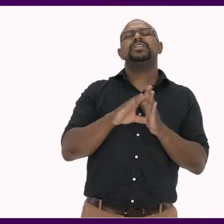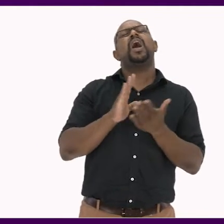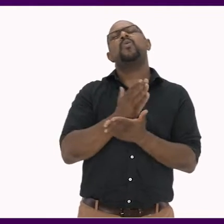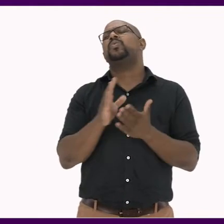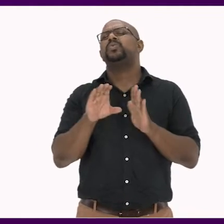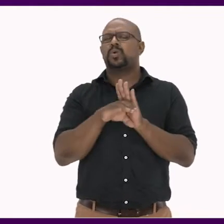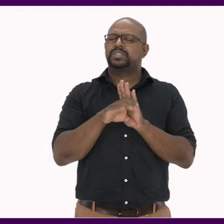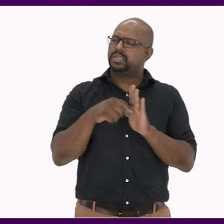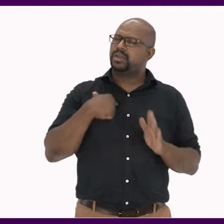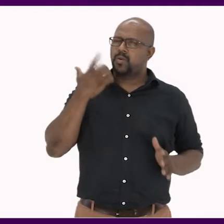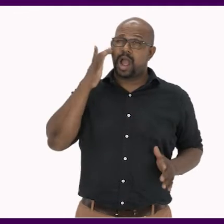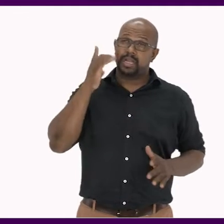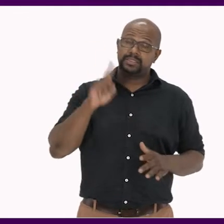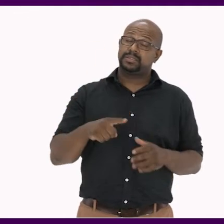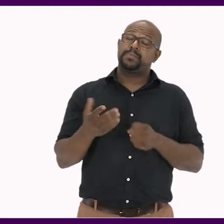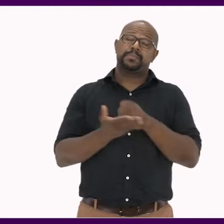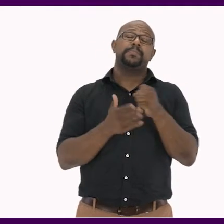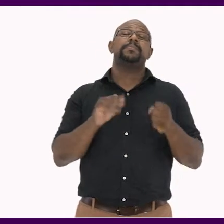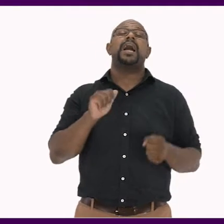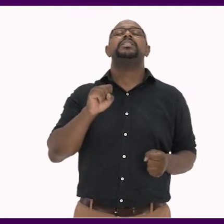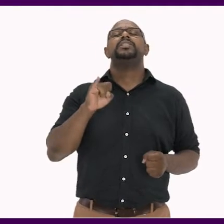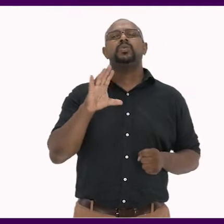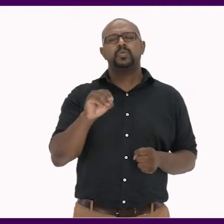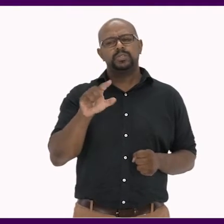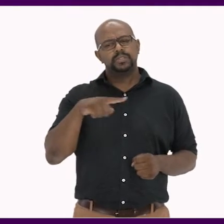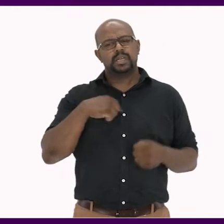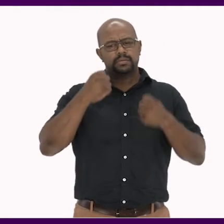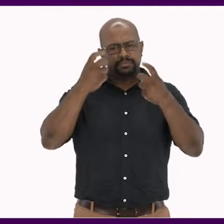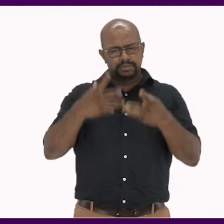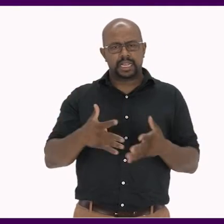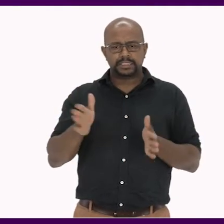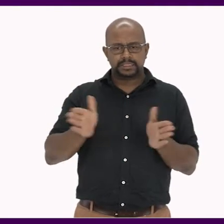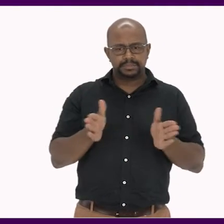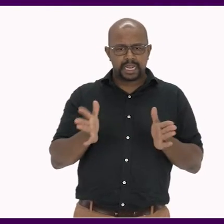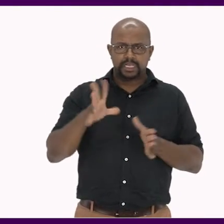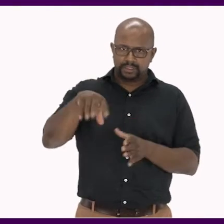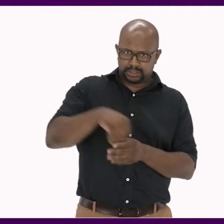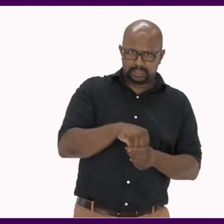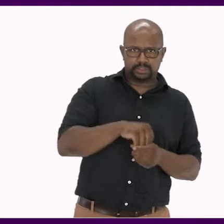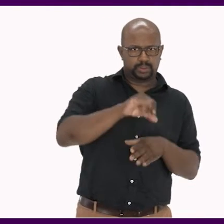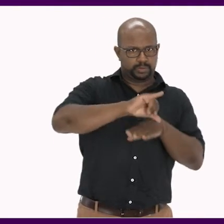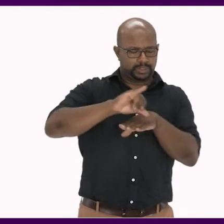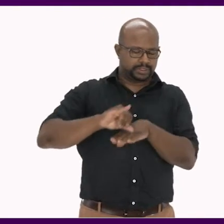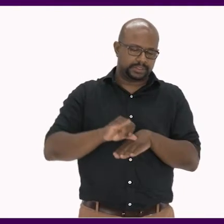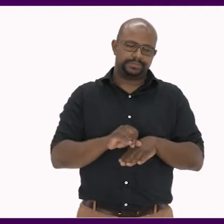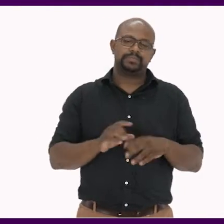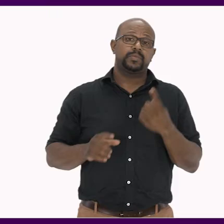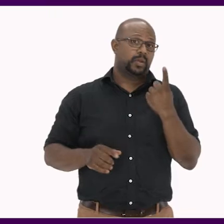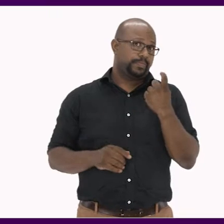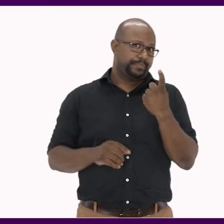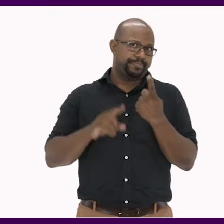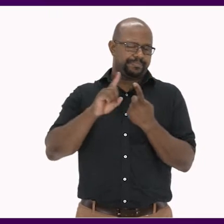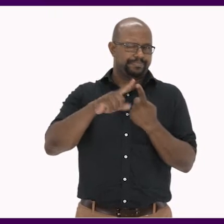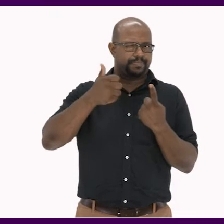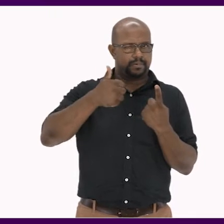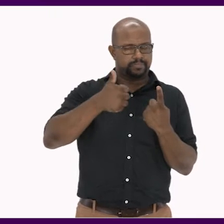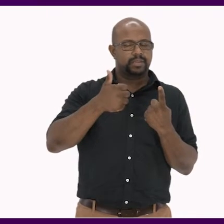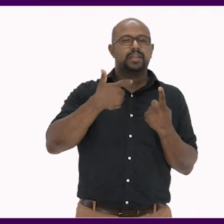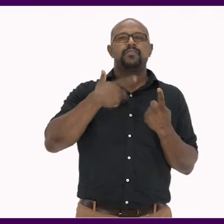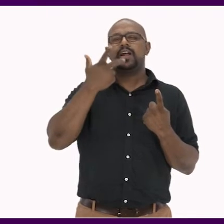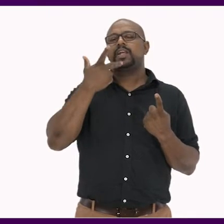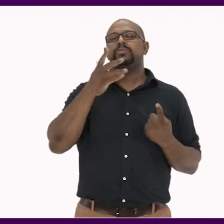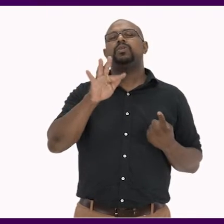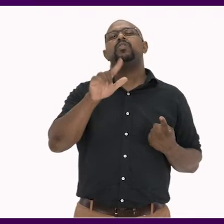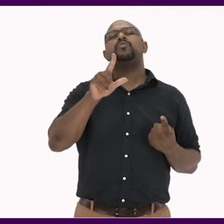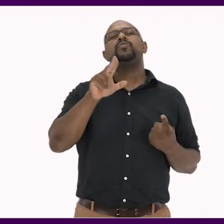alguns conceitos que eu acho assim básicos, né, que trazem acessibilidade a uma exposição, né? O primeiro deles, eu vou falar